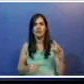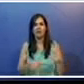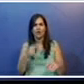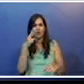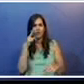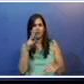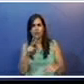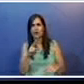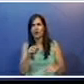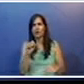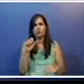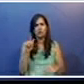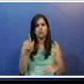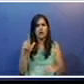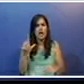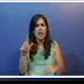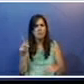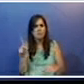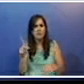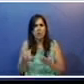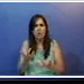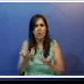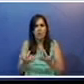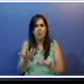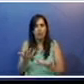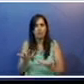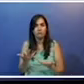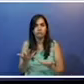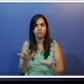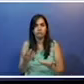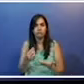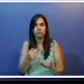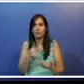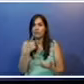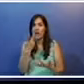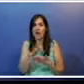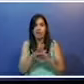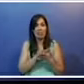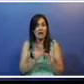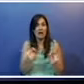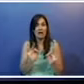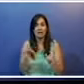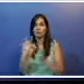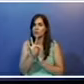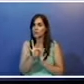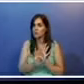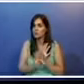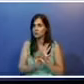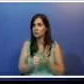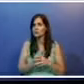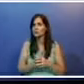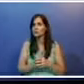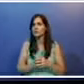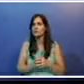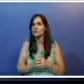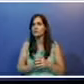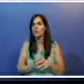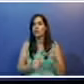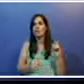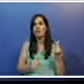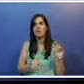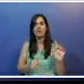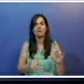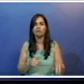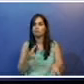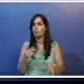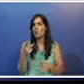GLP enquanto a água estiver em processo de ebulição? Não diz isso. E alternativa D e E também não é nem citado, ok?